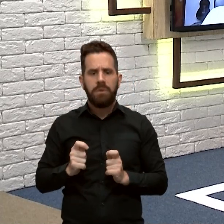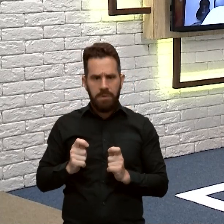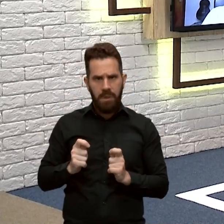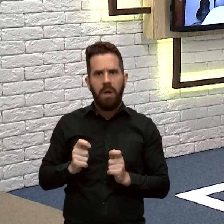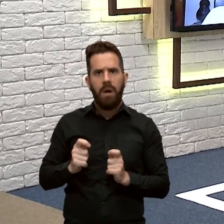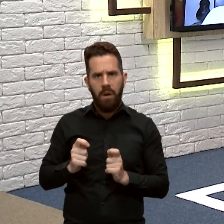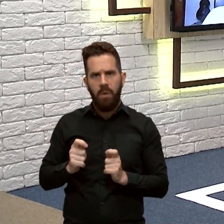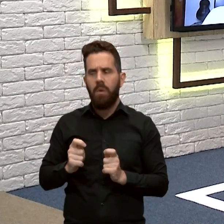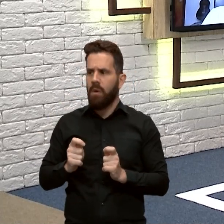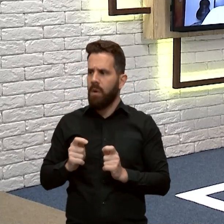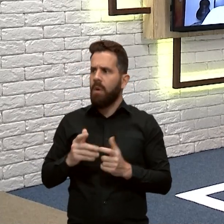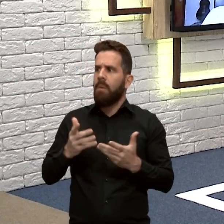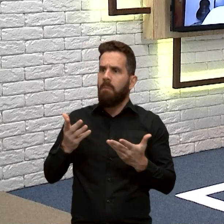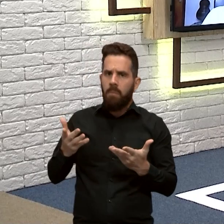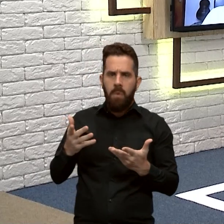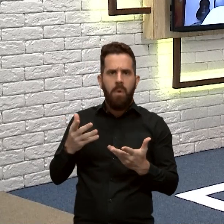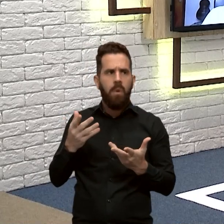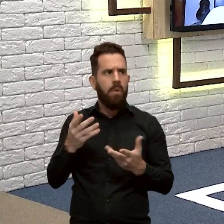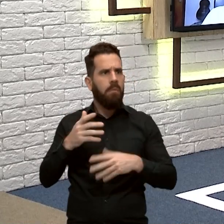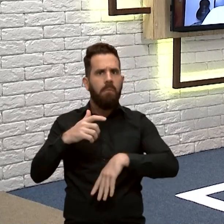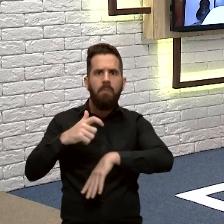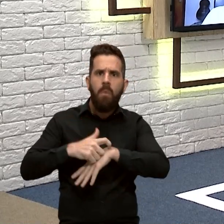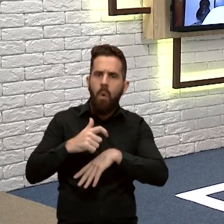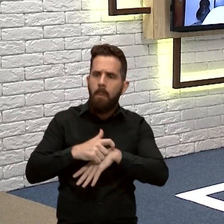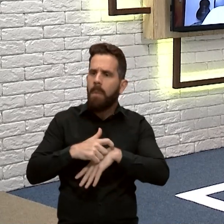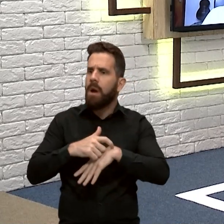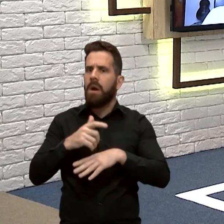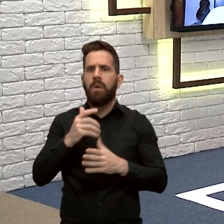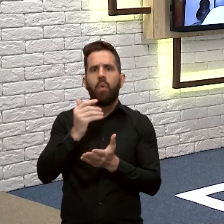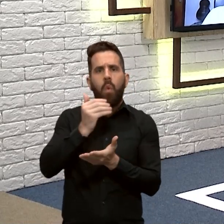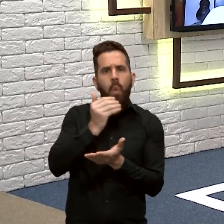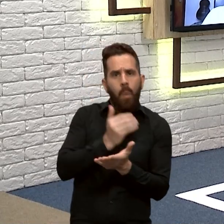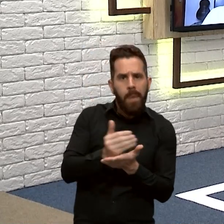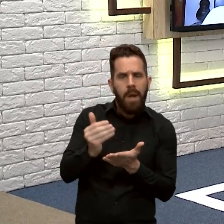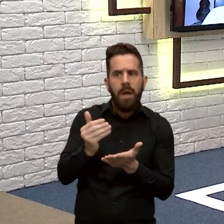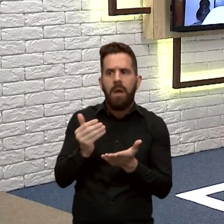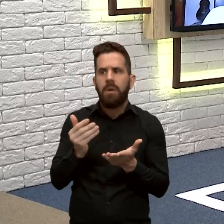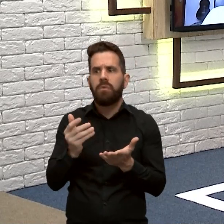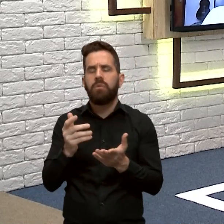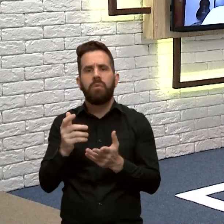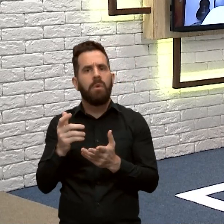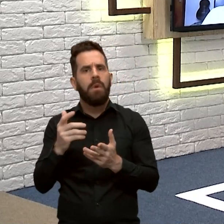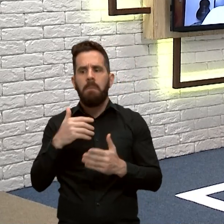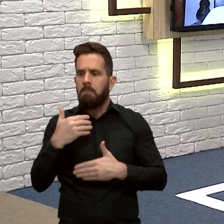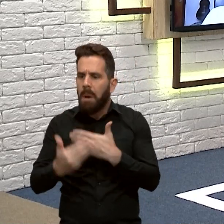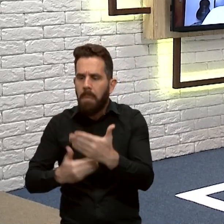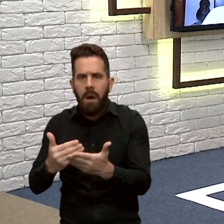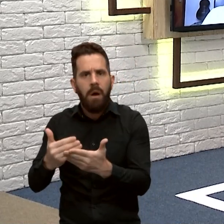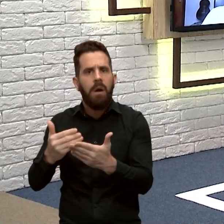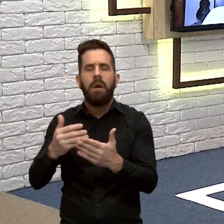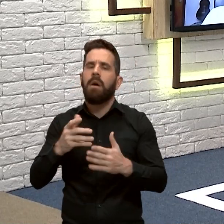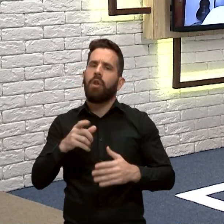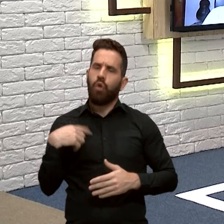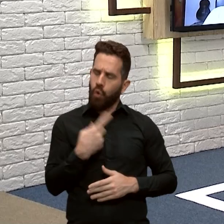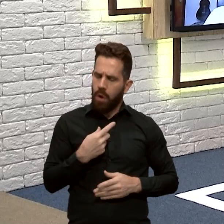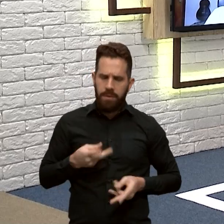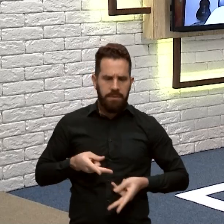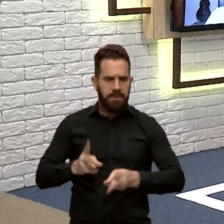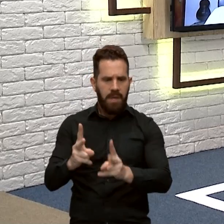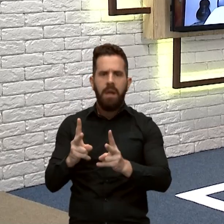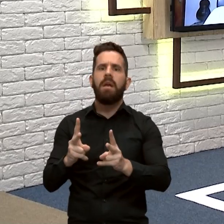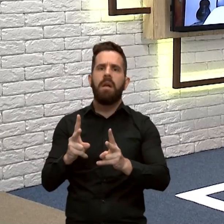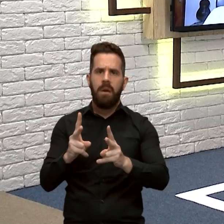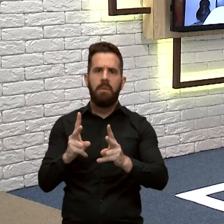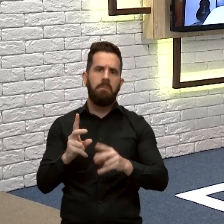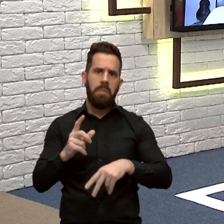precariamente, pelo menos para dar um início, né, numa orientação de como proceder, isso nós sempre fizemos e vamos fazer, né,